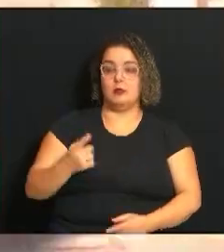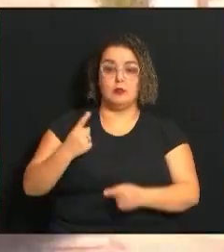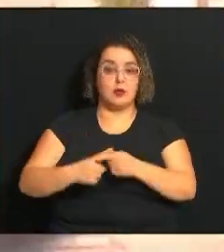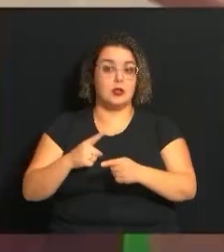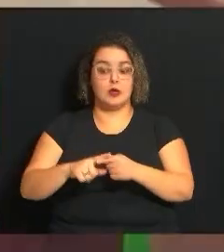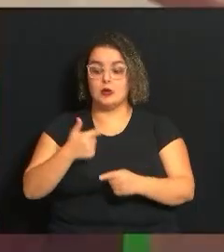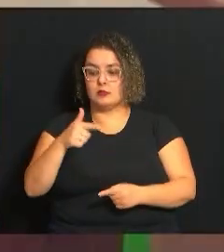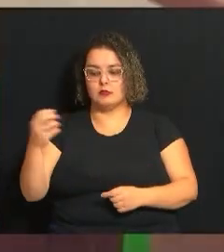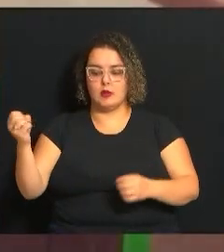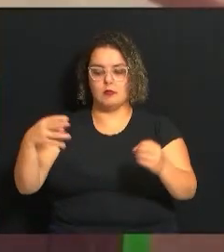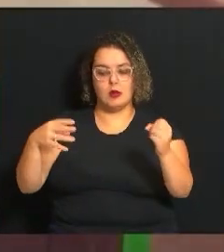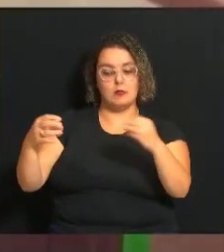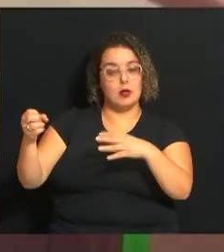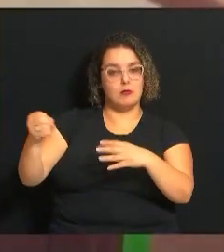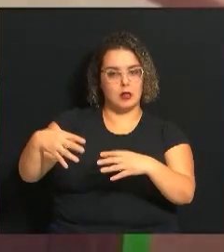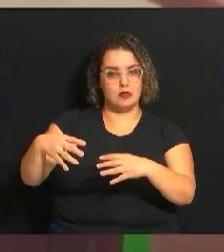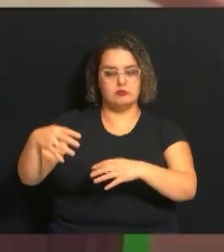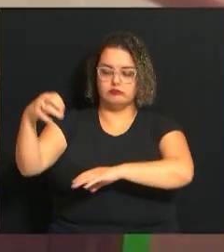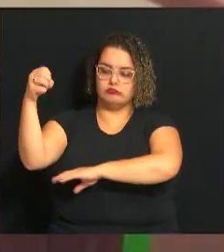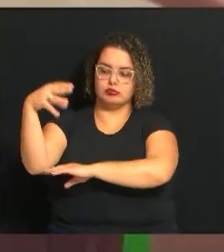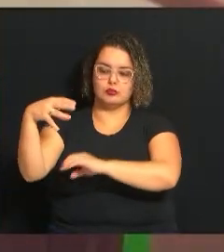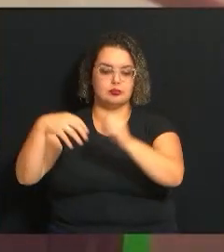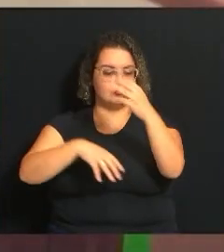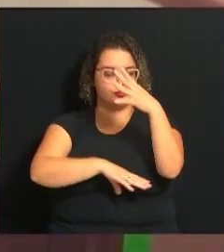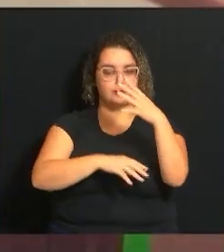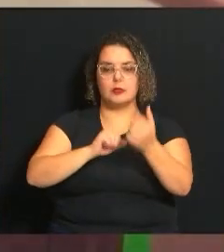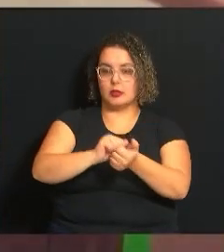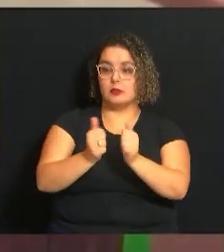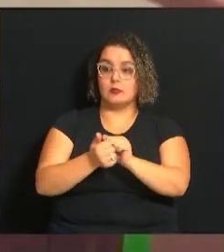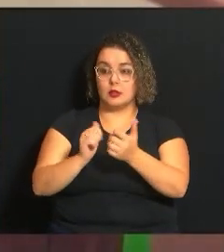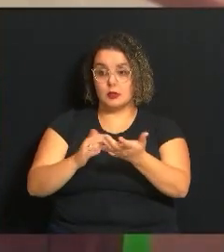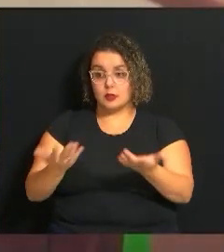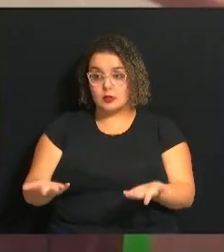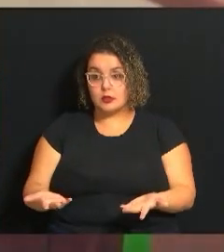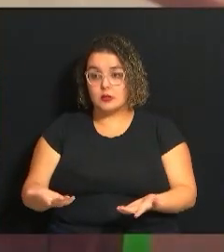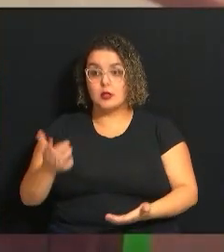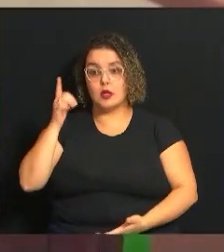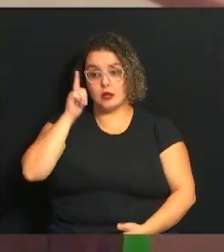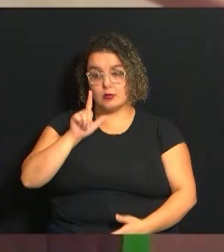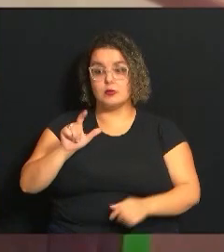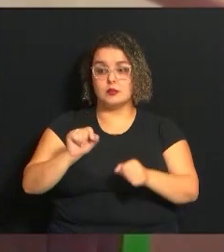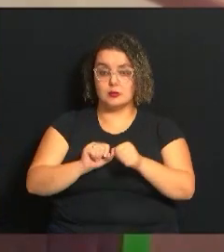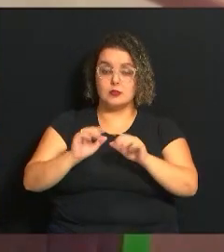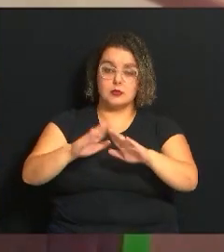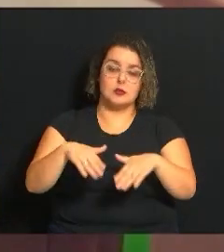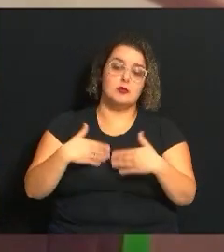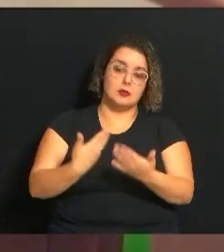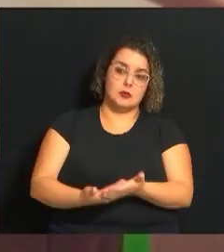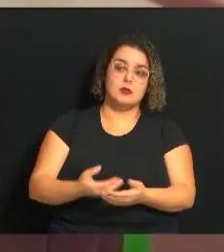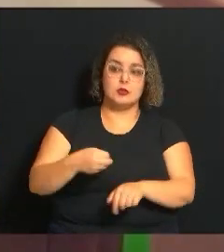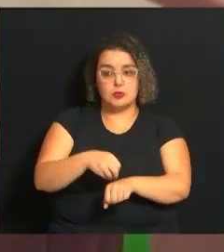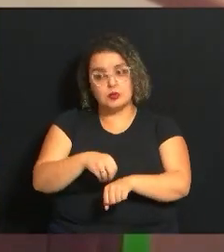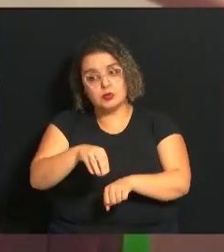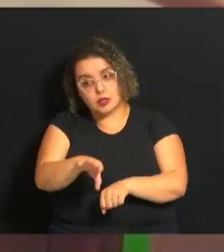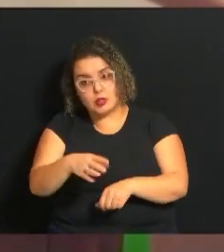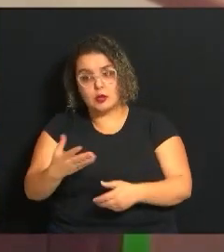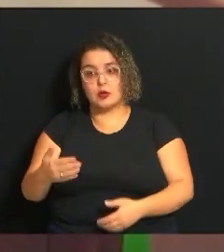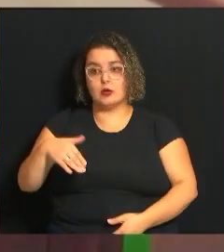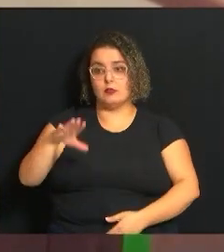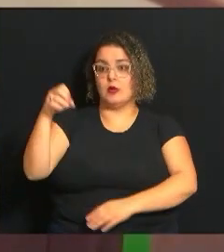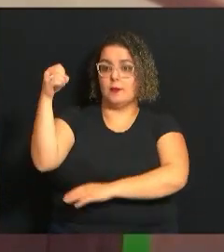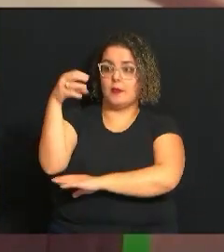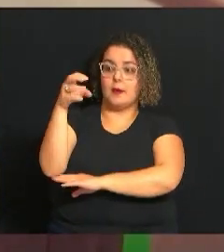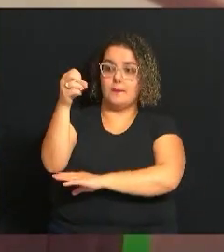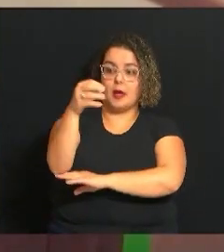iluminação adequada para esse retorno até as casas, para a gente também conseguir fazer um requerimento de indicação, seja de colocação de mais postes ou